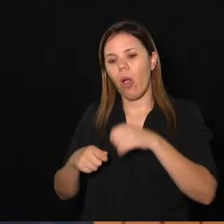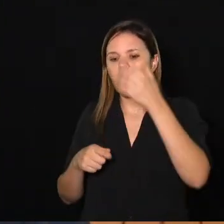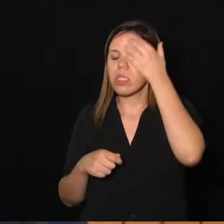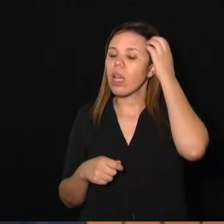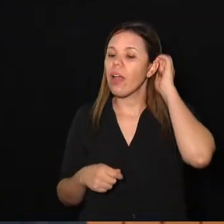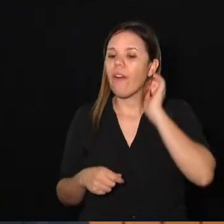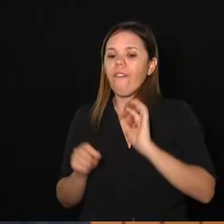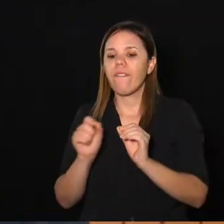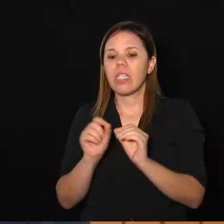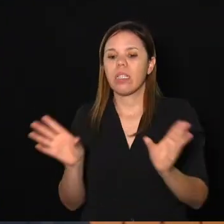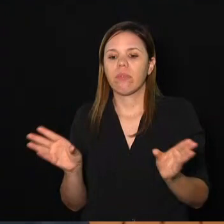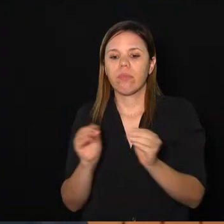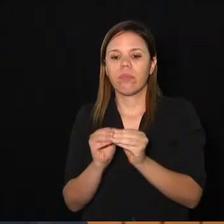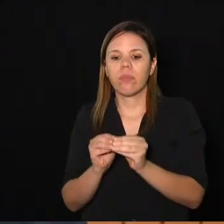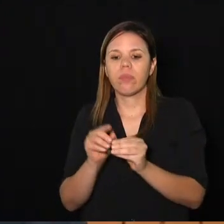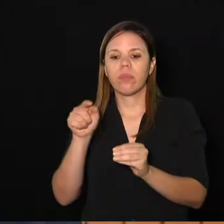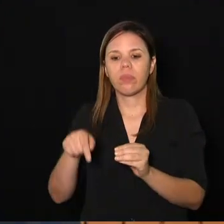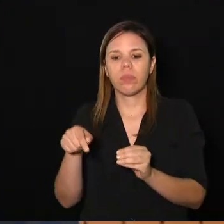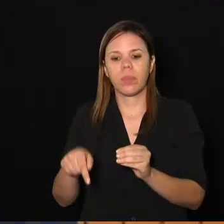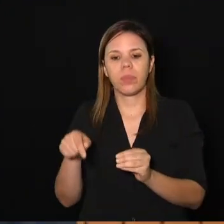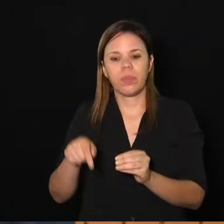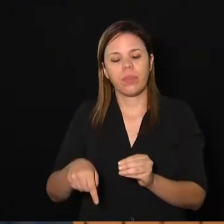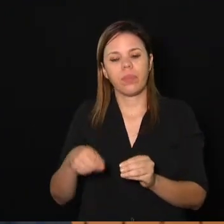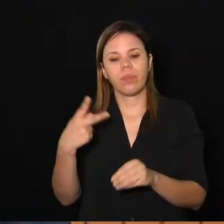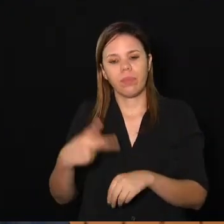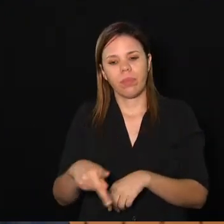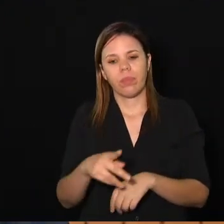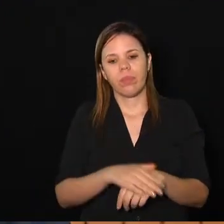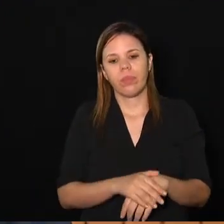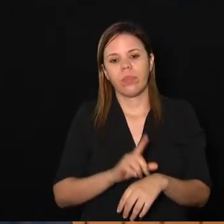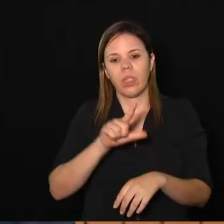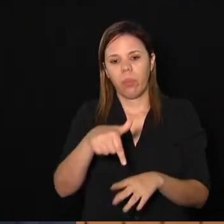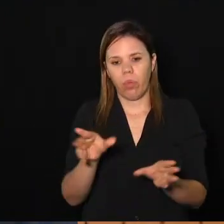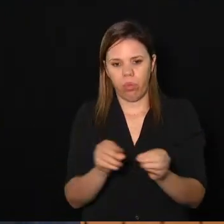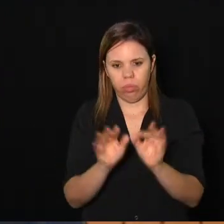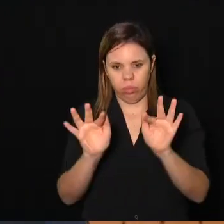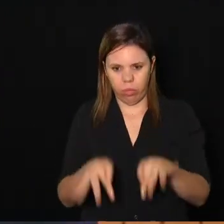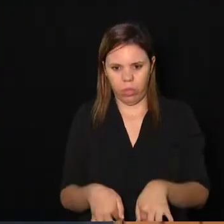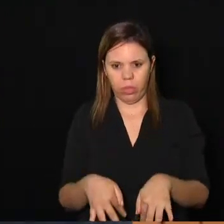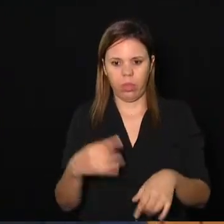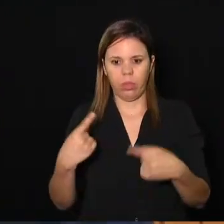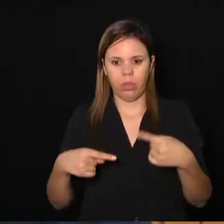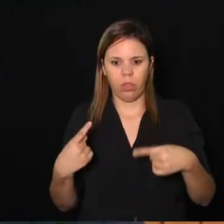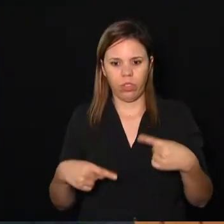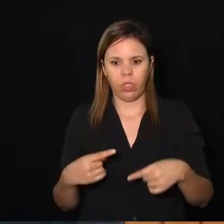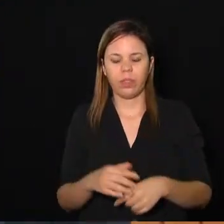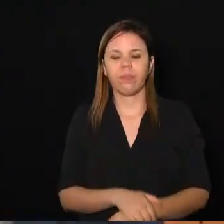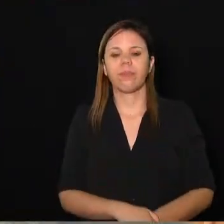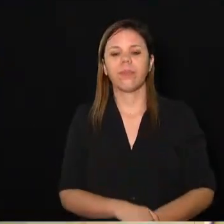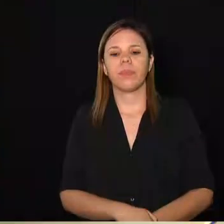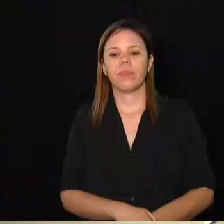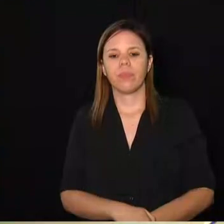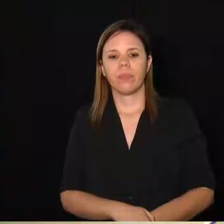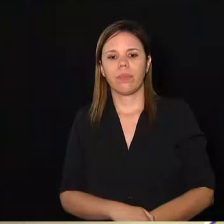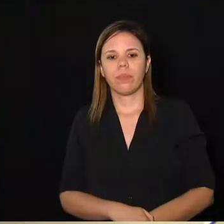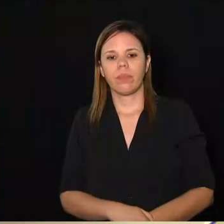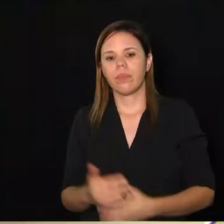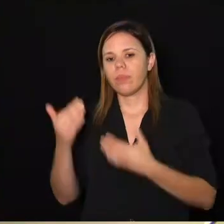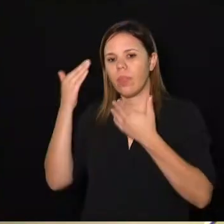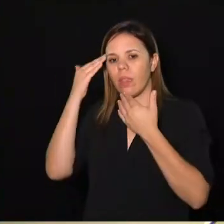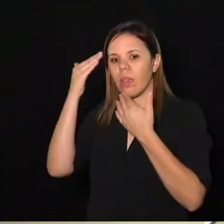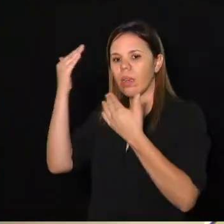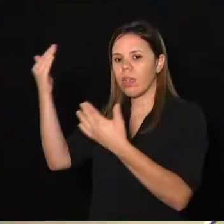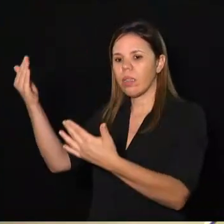as considerações finais dele e em seguida nós vamos dar um encerramento à audiência pois não bispo eu agradeço a